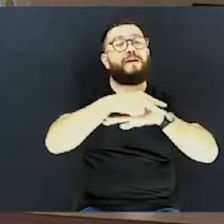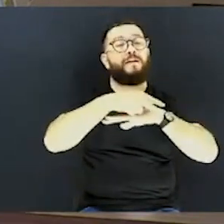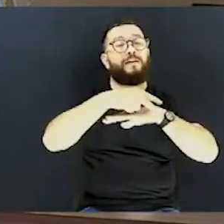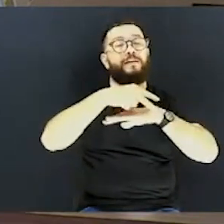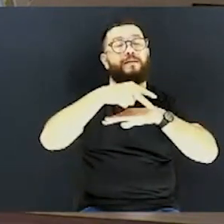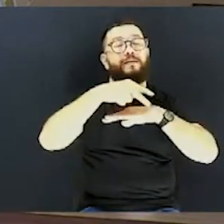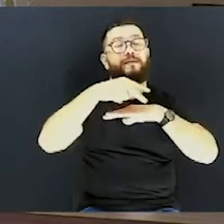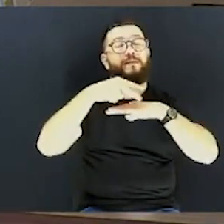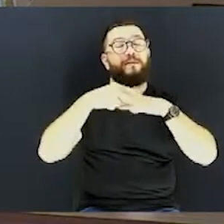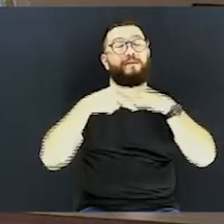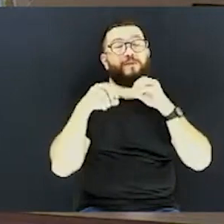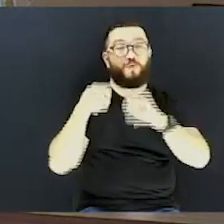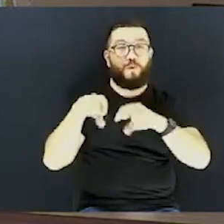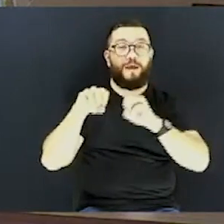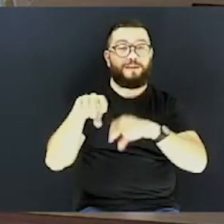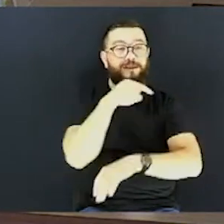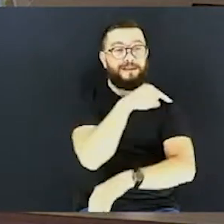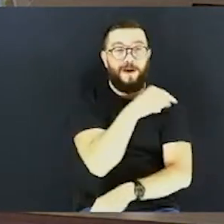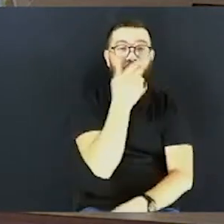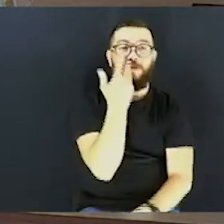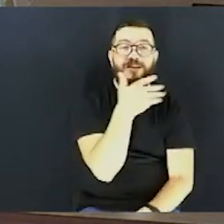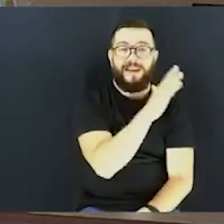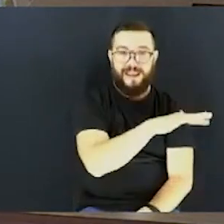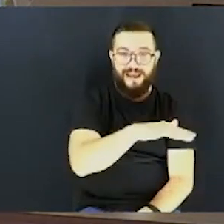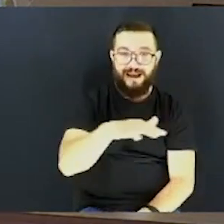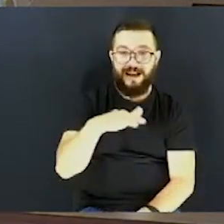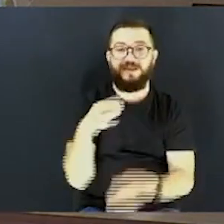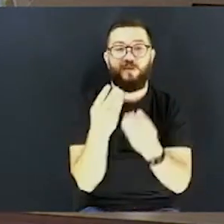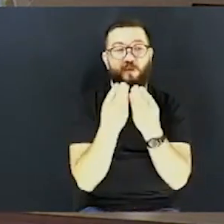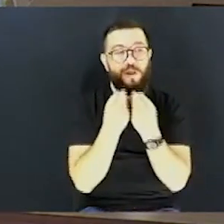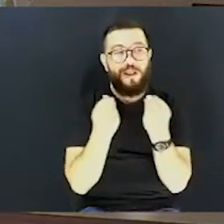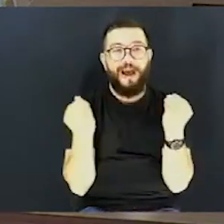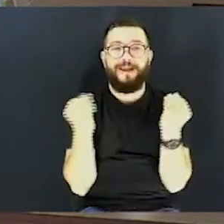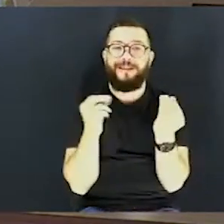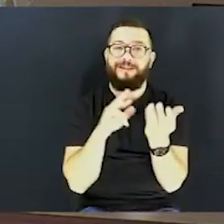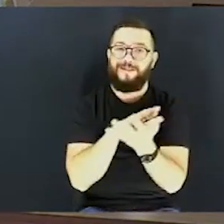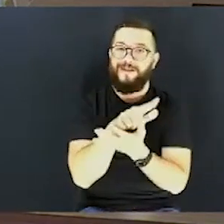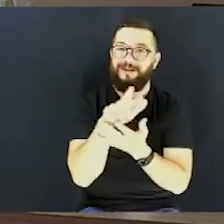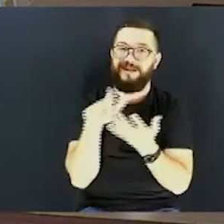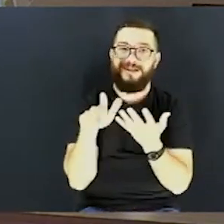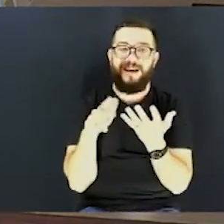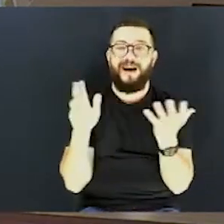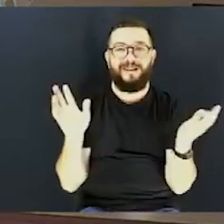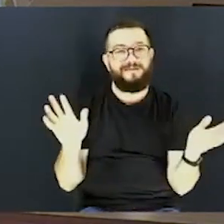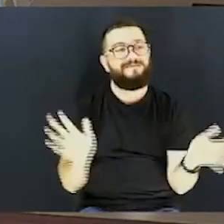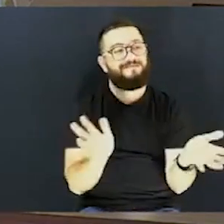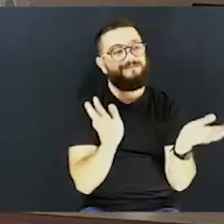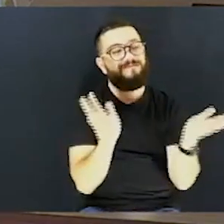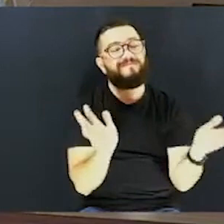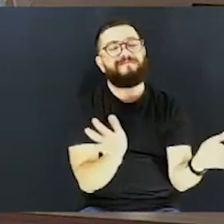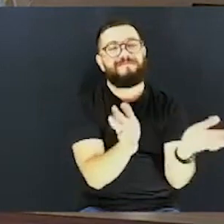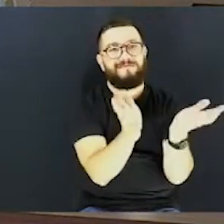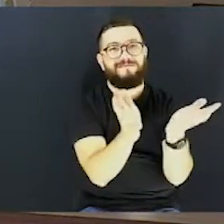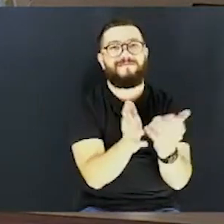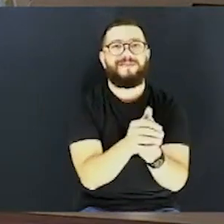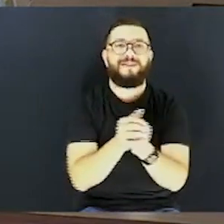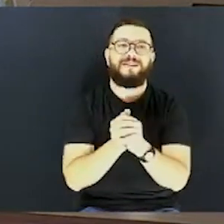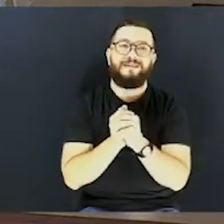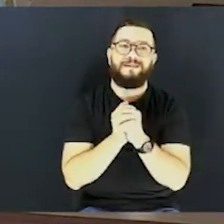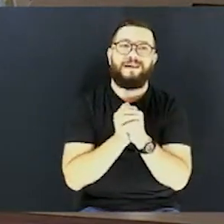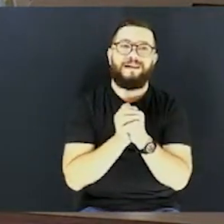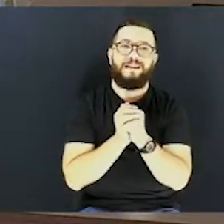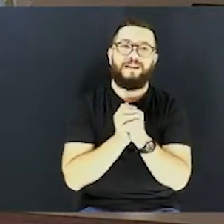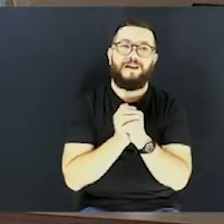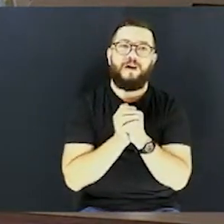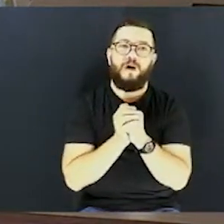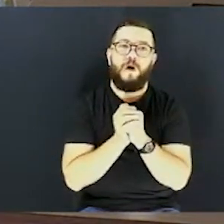educação, qualidade e diversidade na educação infantil e fortalecer a formação continuada dos profissionais da educação infantil.